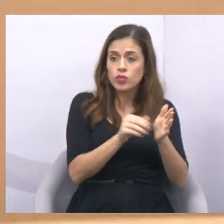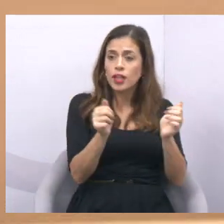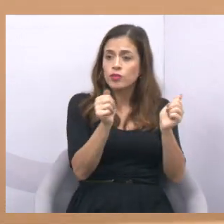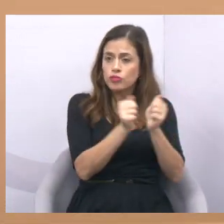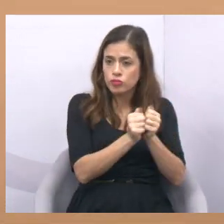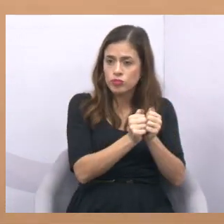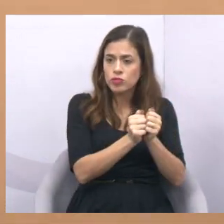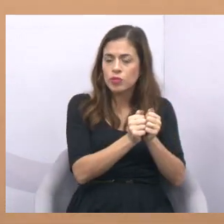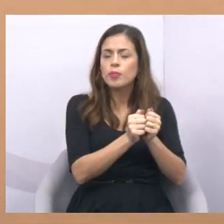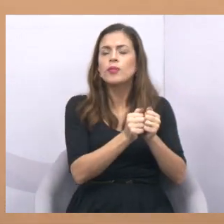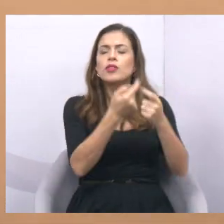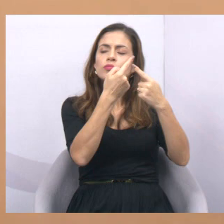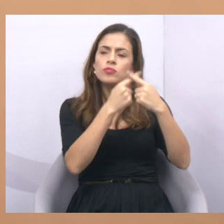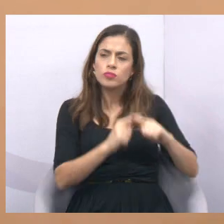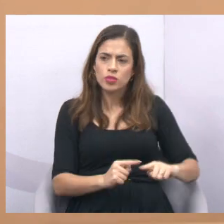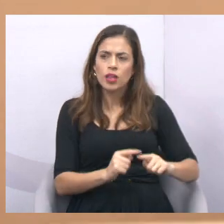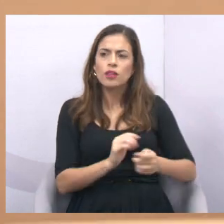campeonatos.